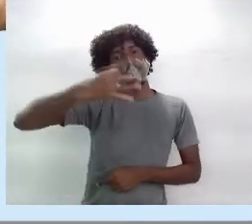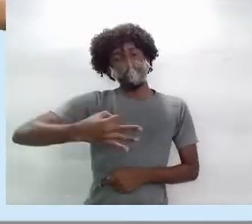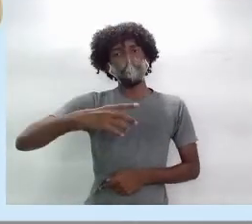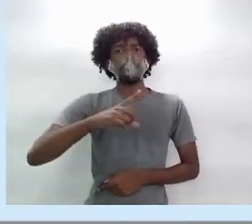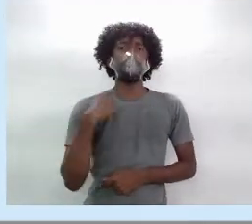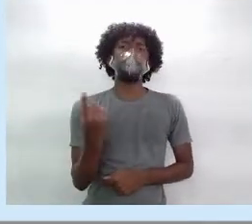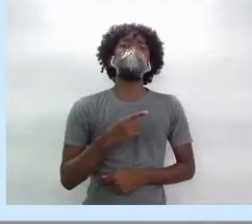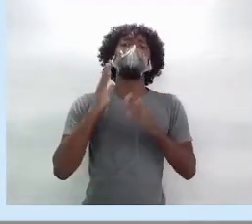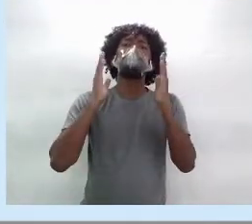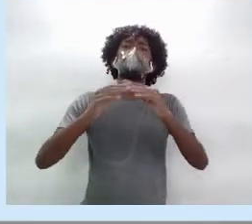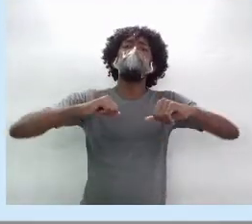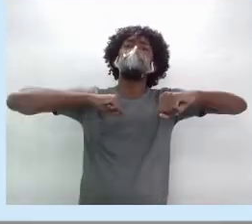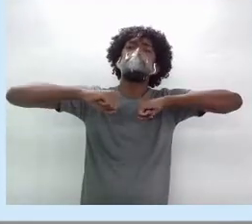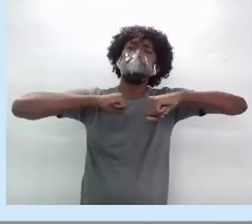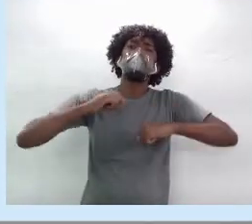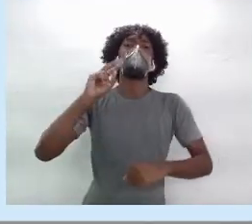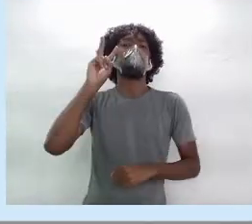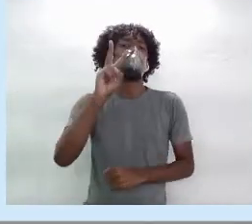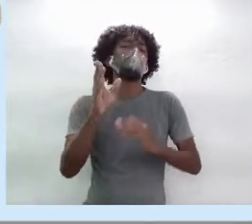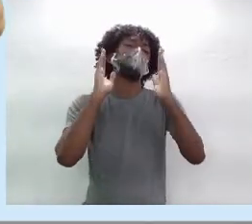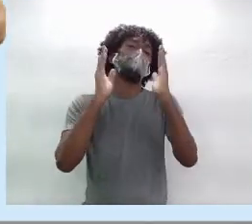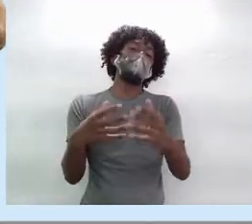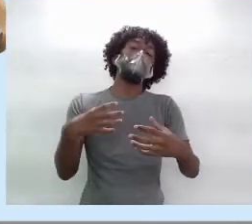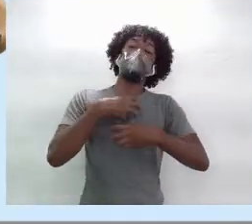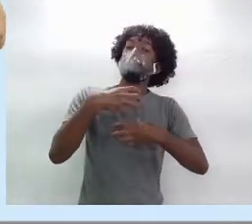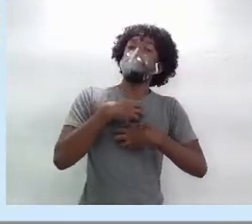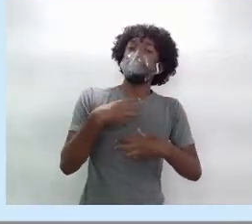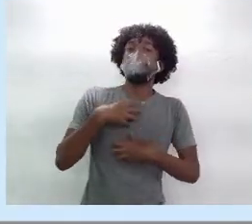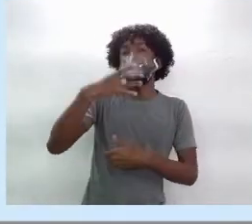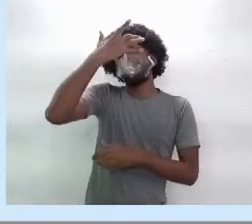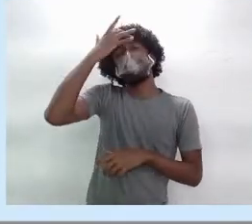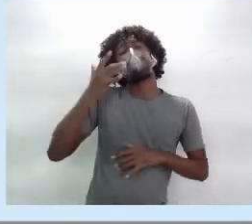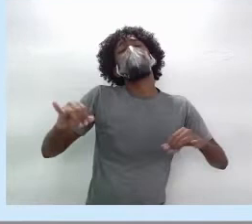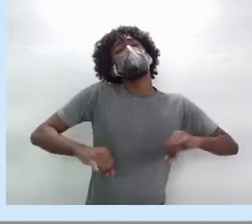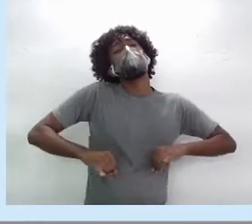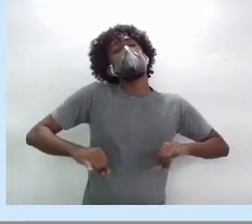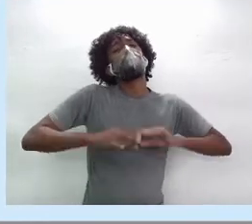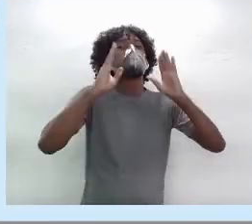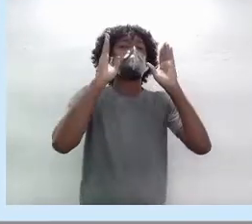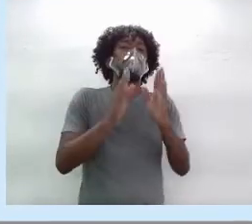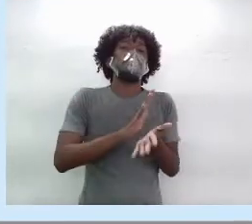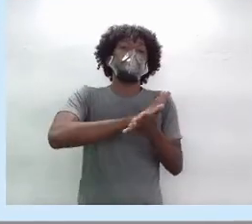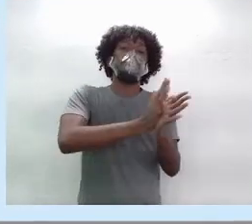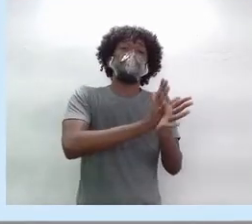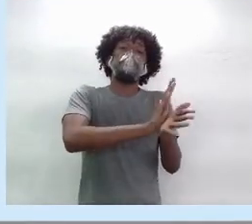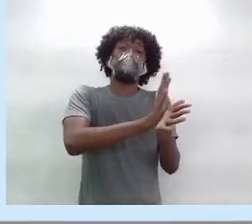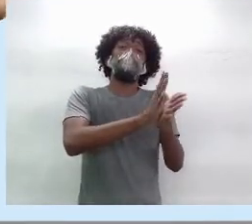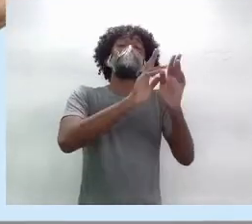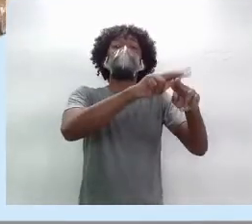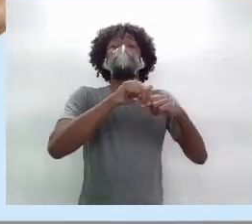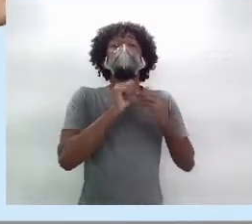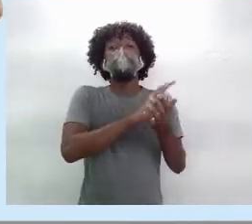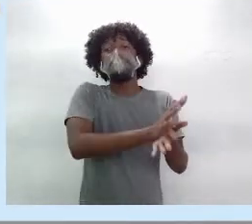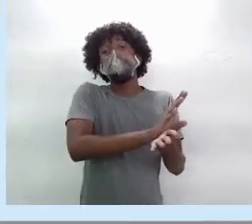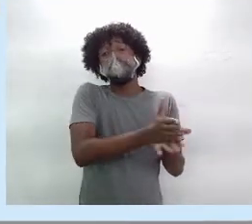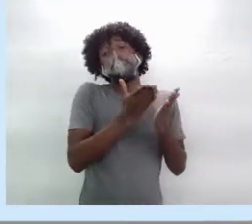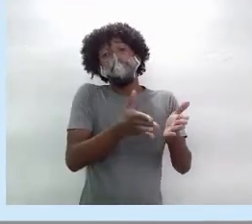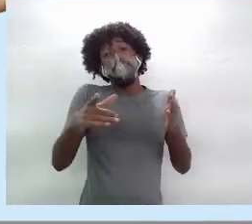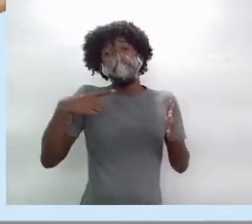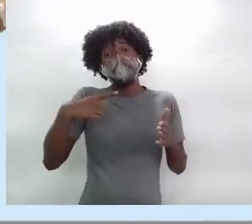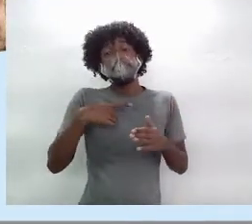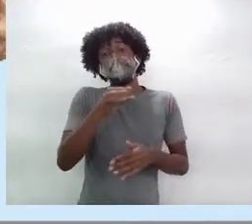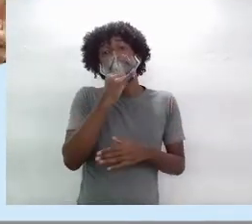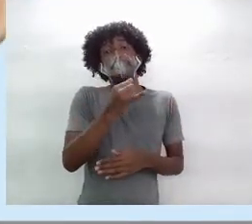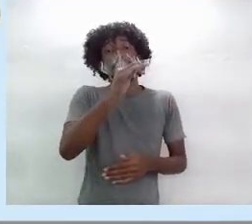debatemos, vimos situações em que as pessoas sofrem o preconceito por ter uma